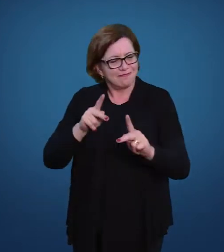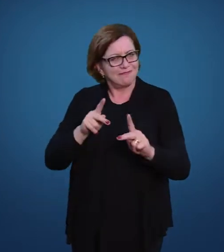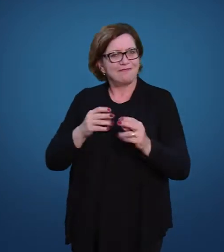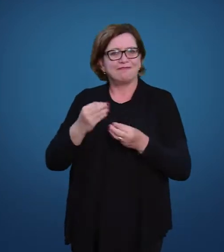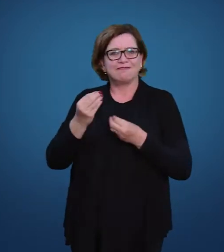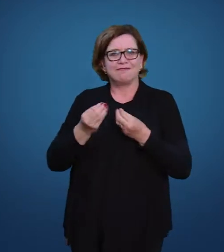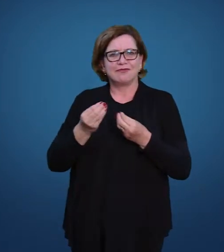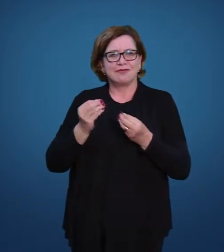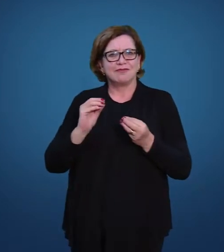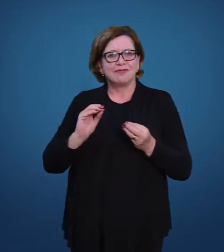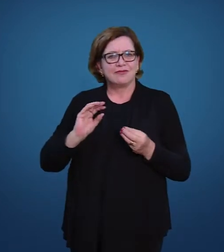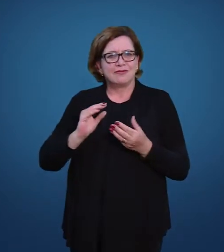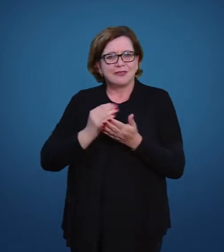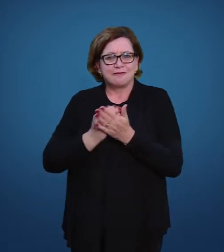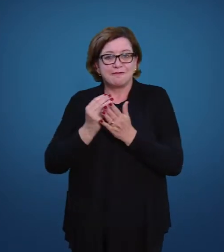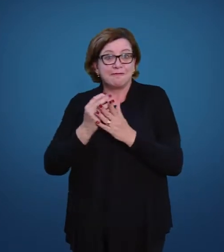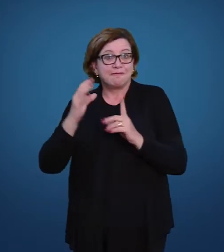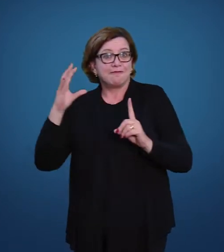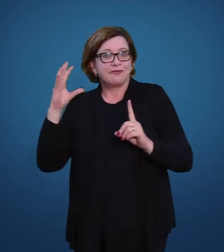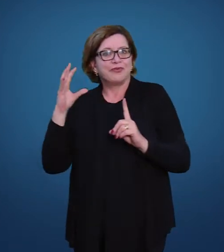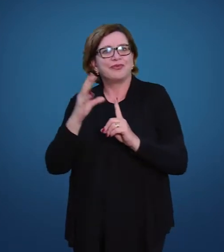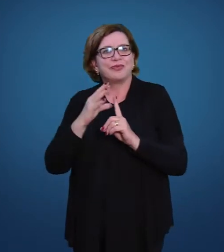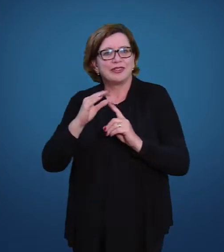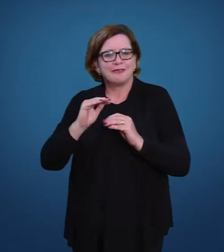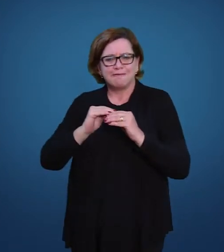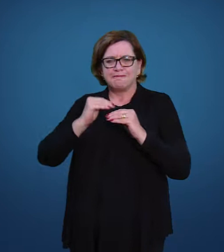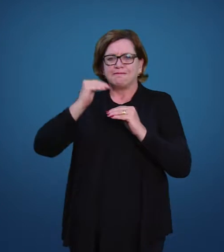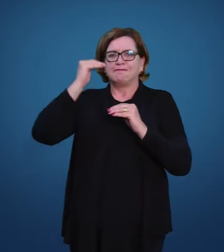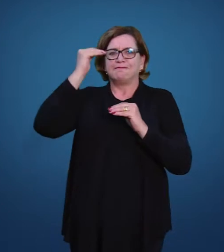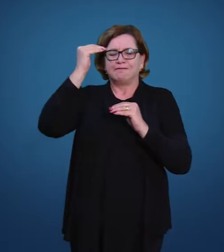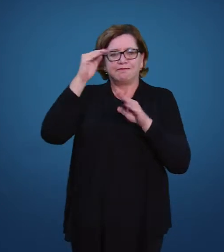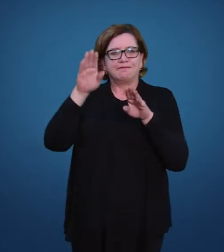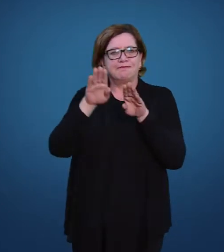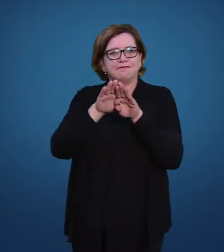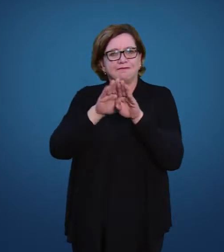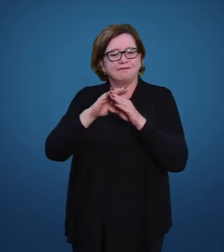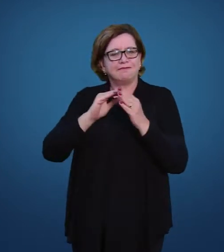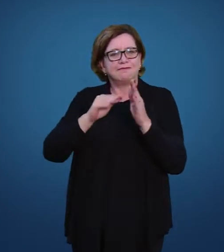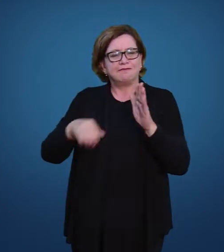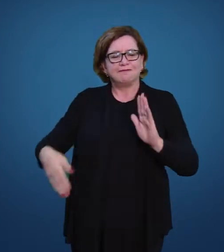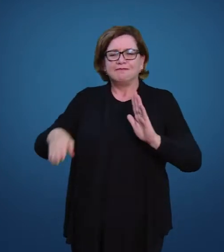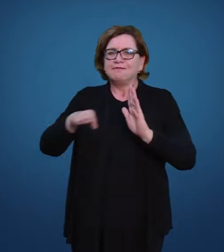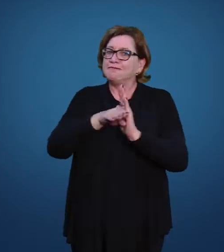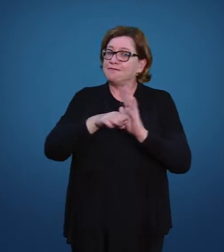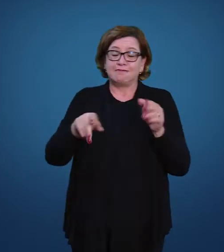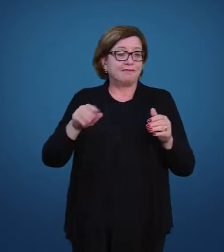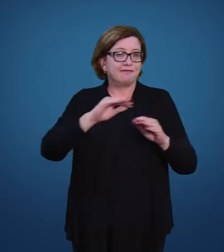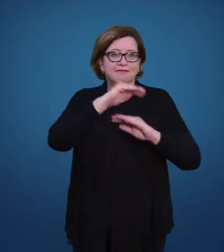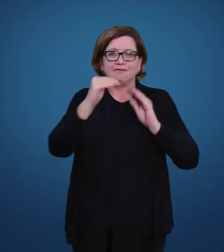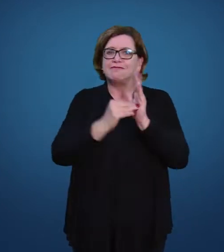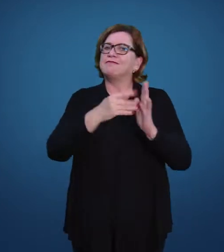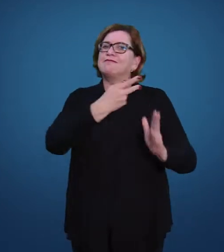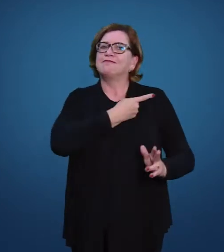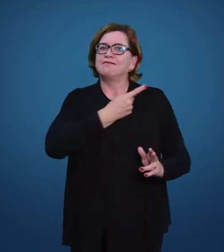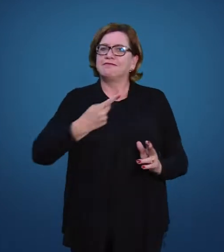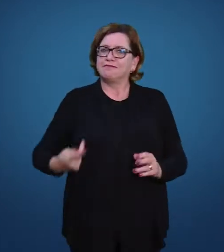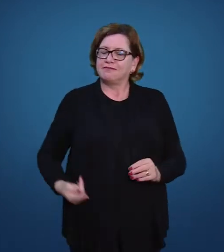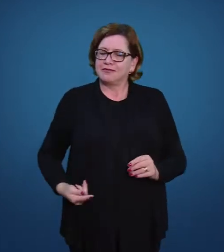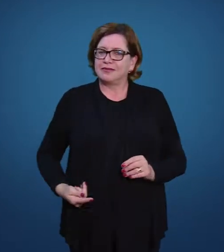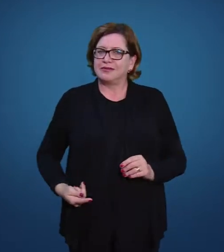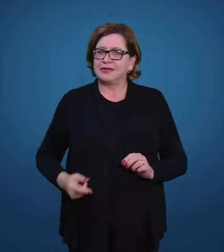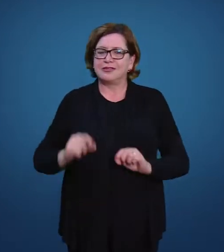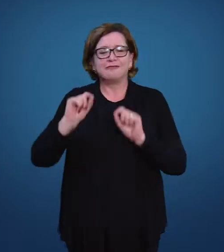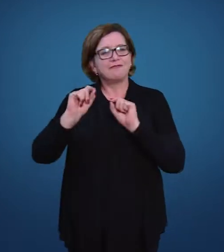geral acaba se refletindo nas instâncias superiores e chega até a presidência da República. Então seria um erro